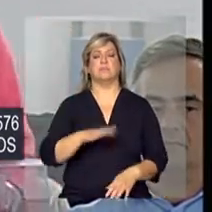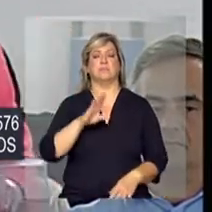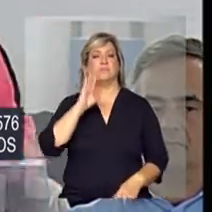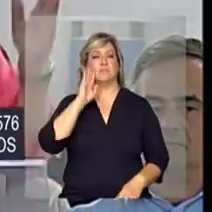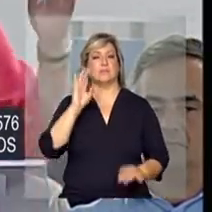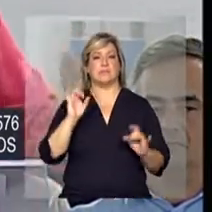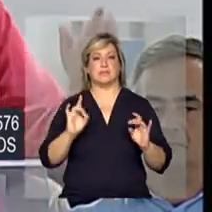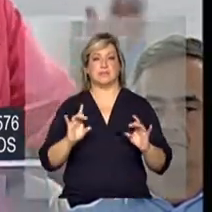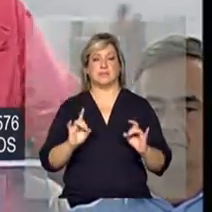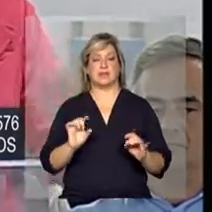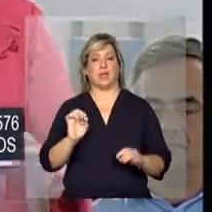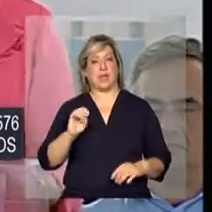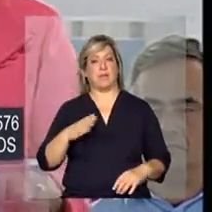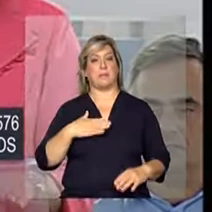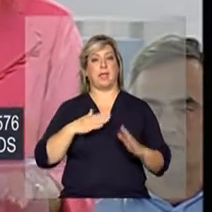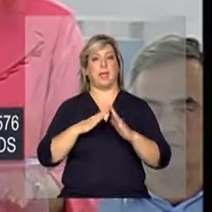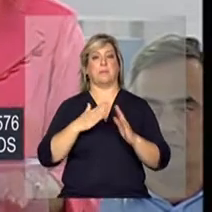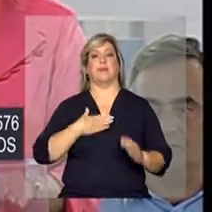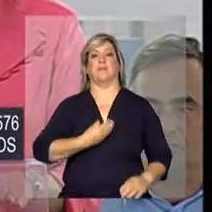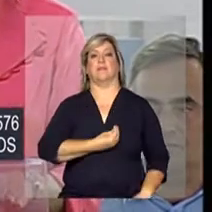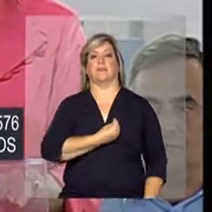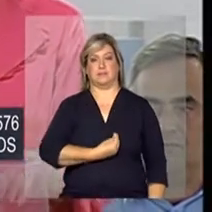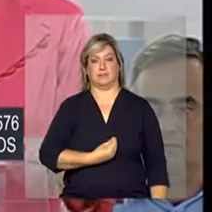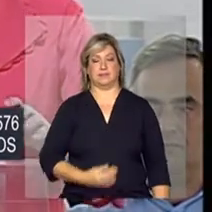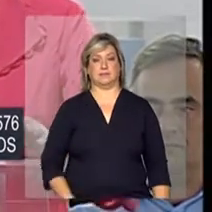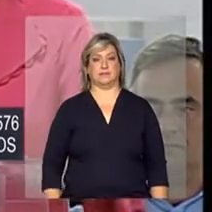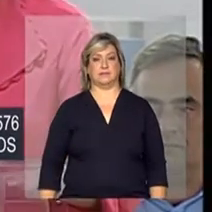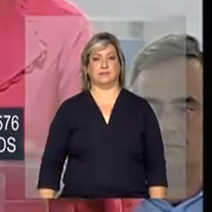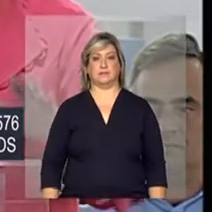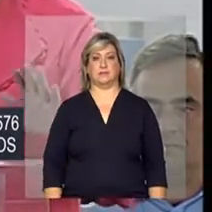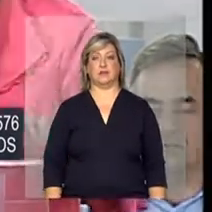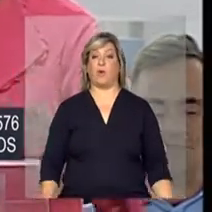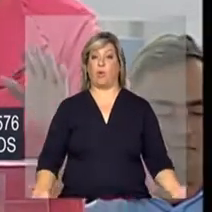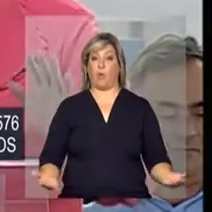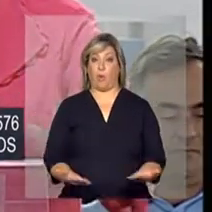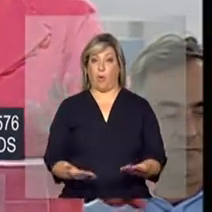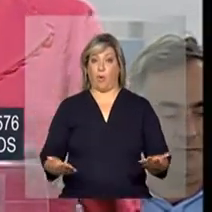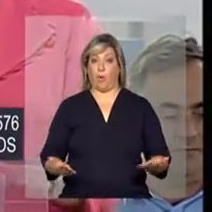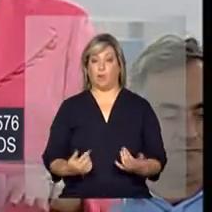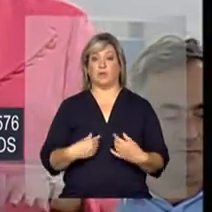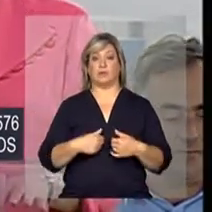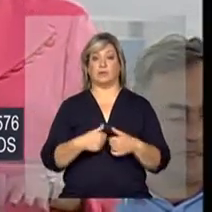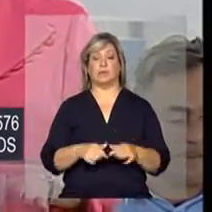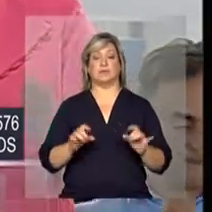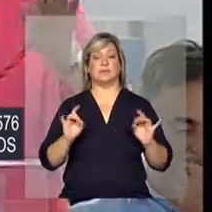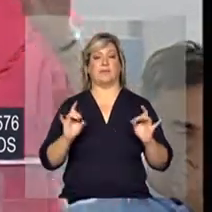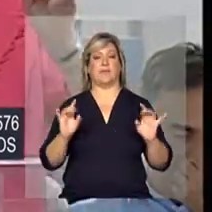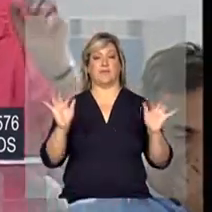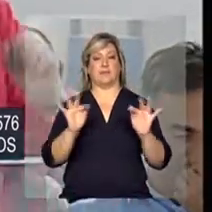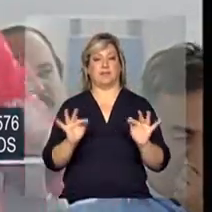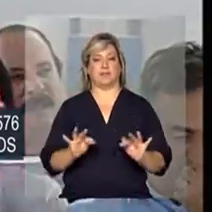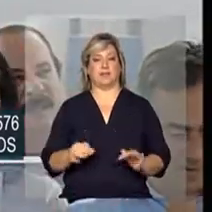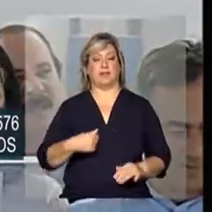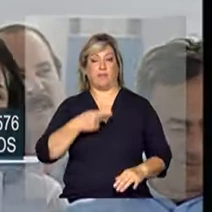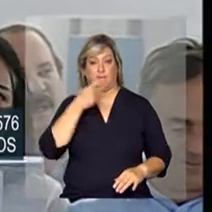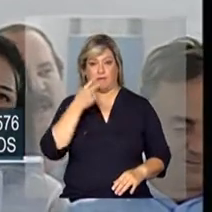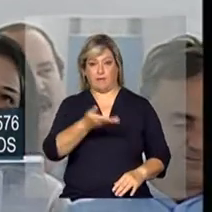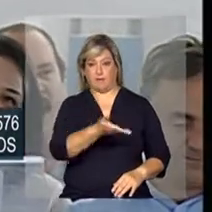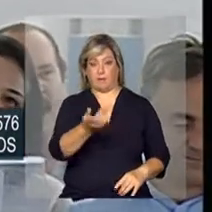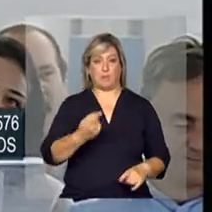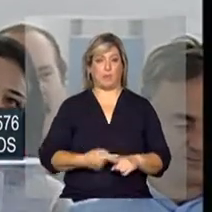conta, que é o Minha Casa Minha Vida. E hoje eu estou especialmente feliz, vou dizer para vocês por